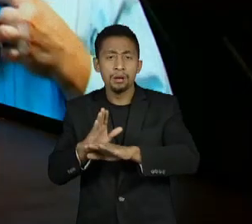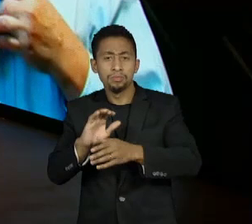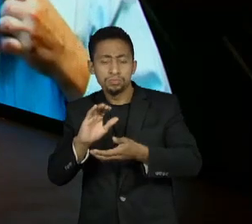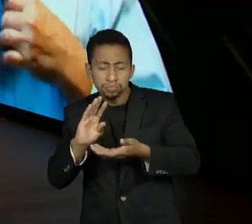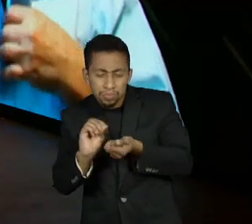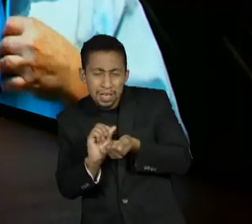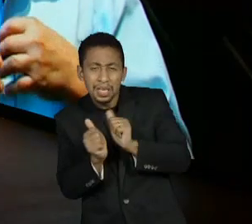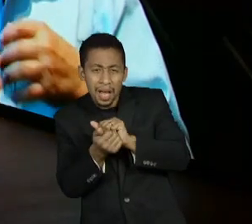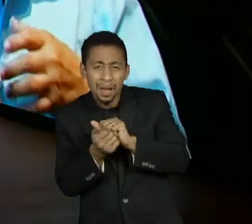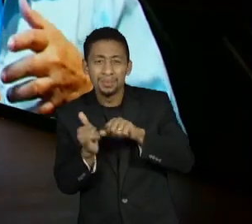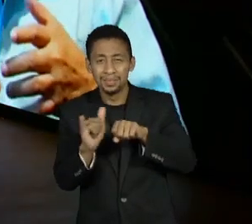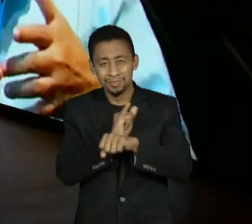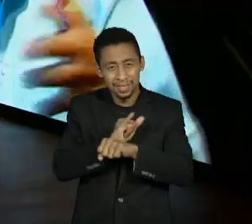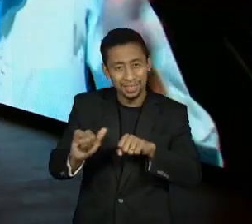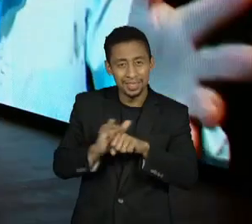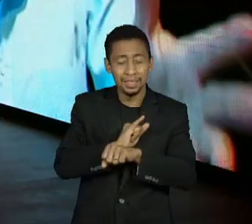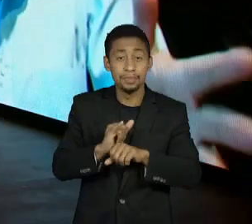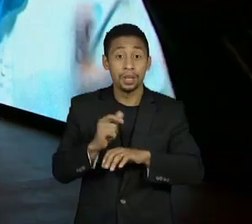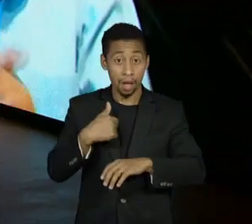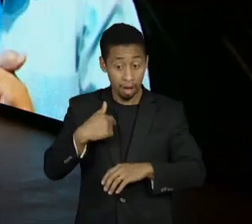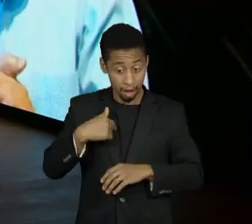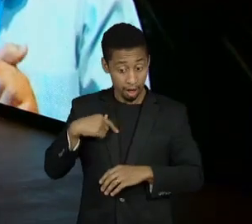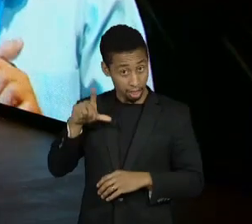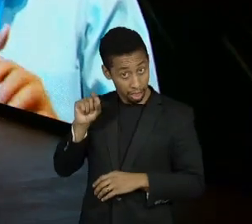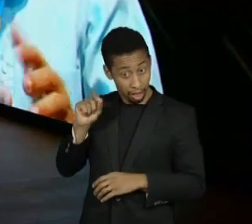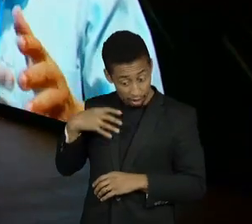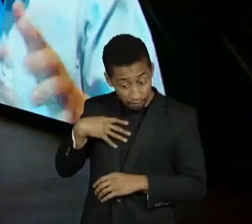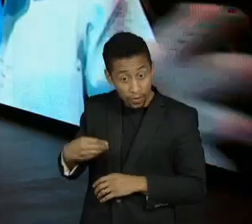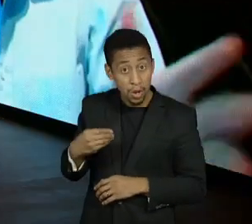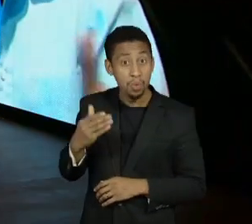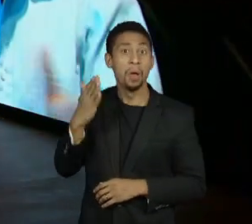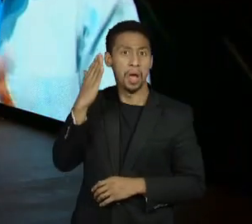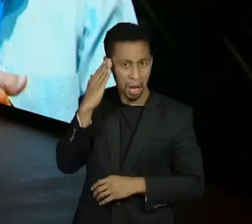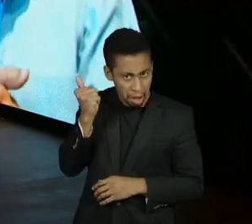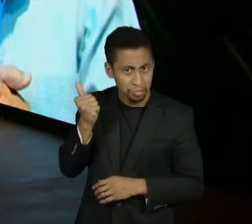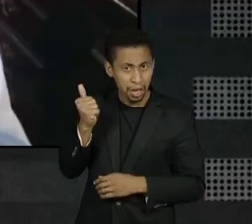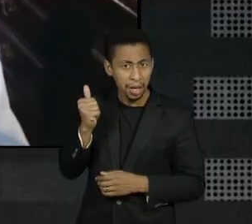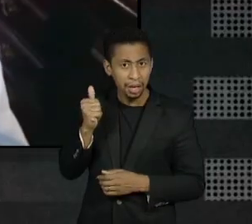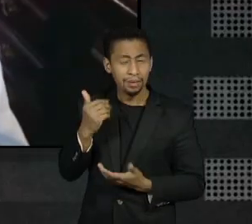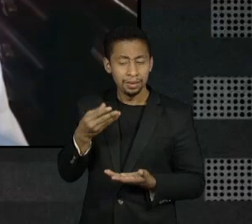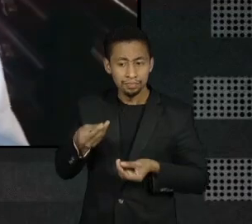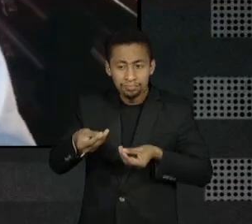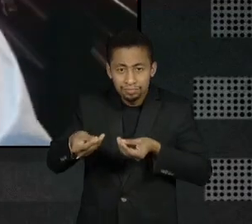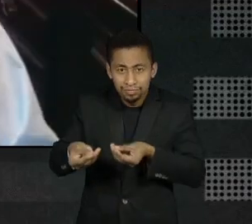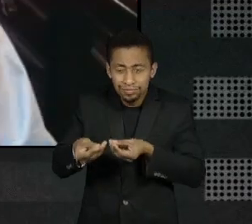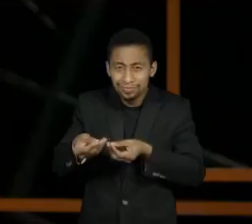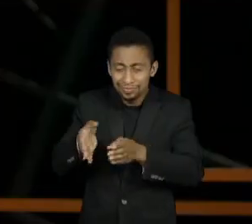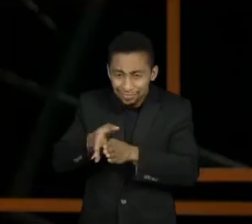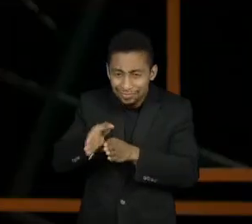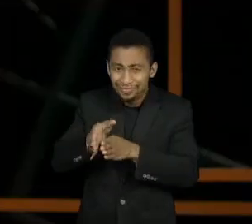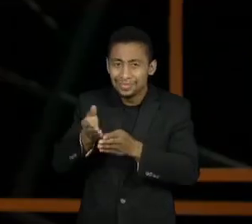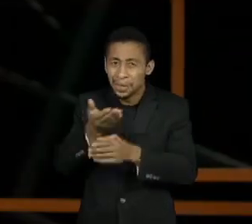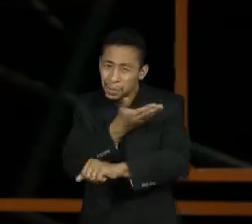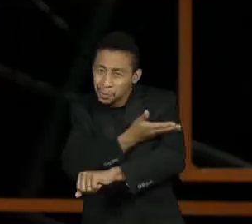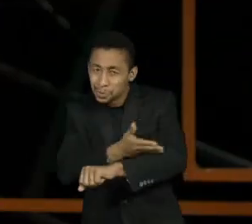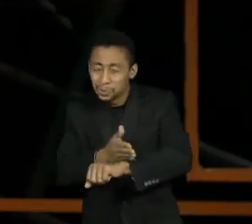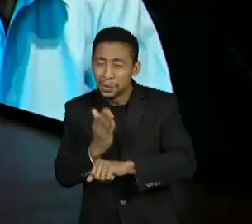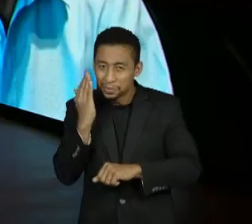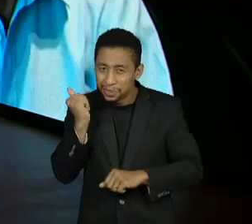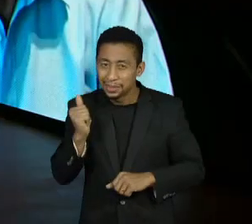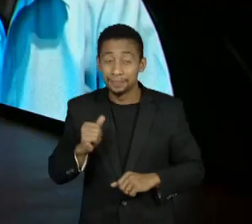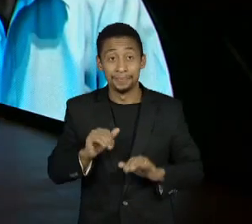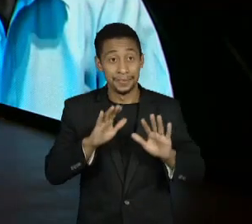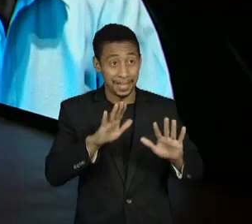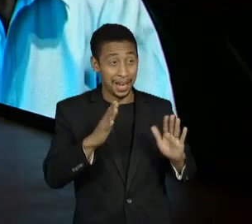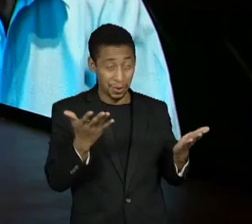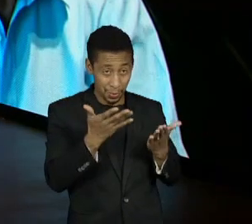Afinal, com 10 filhos, eu sei sugerir hábitos e costumes para a criançada. Ô Maurício, vou te